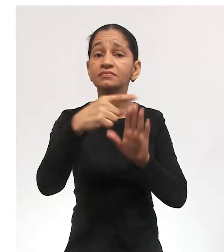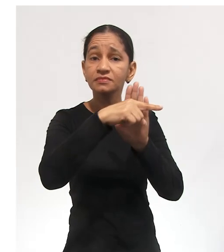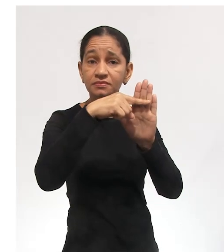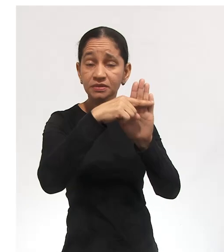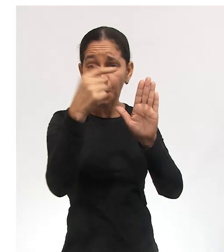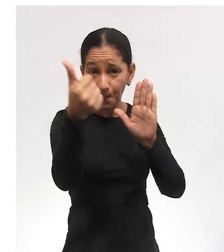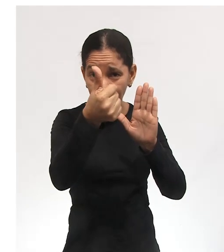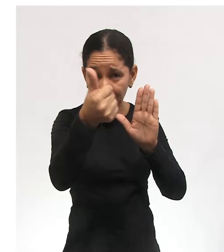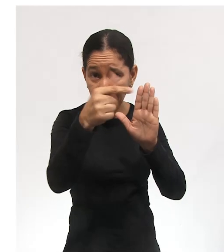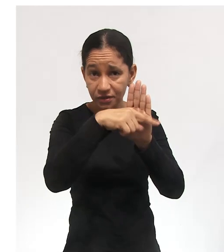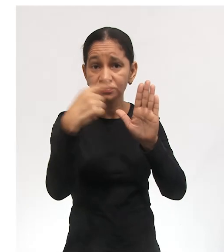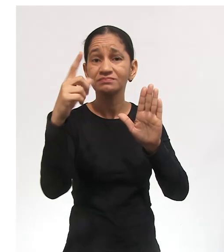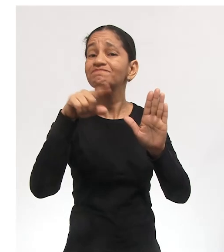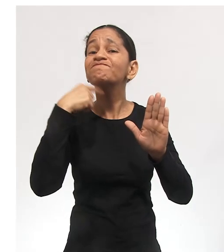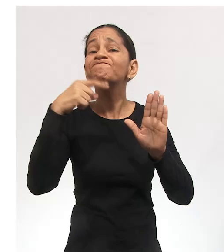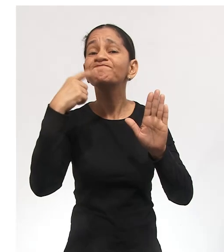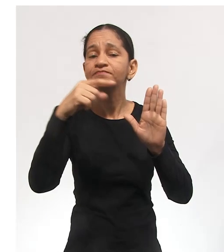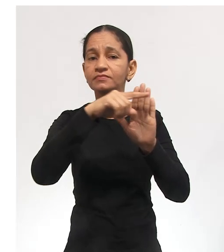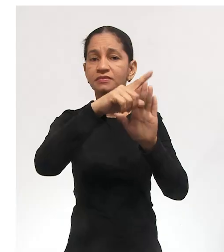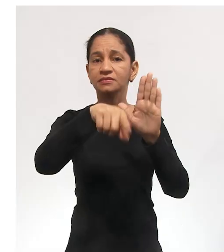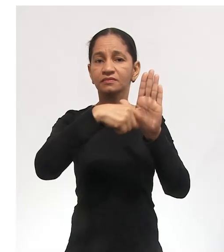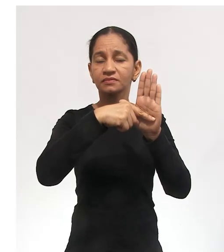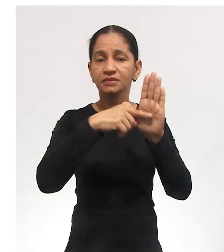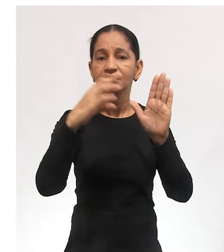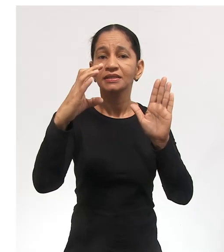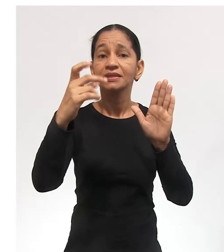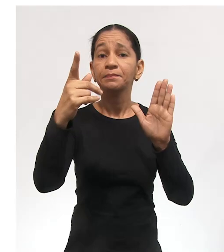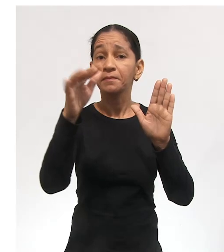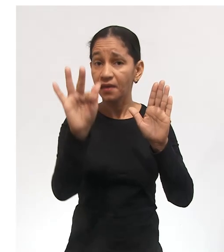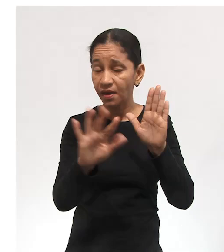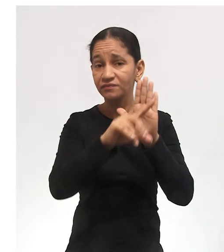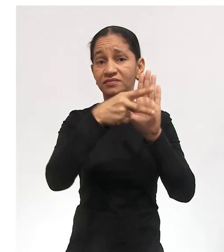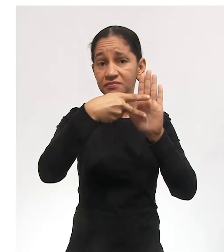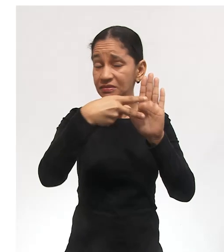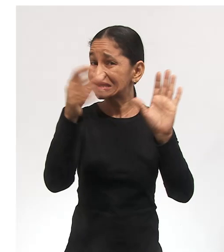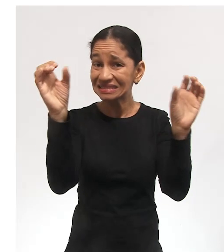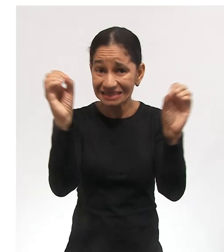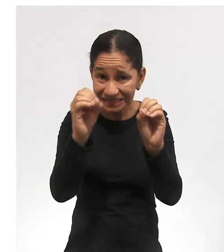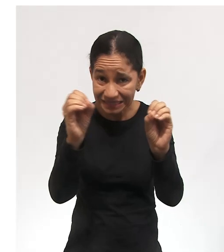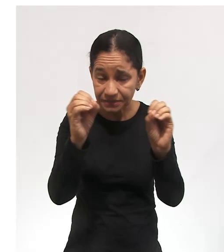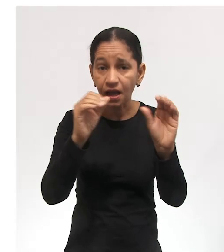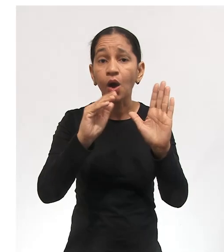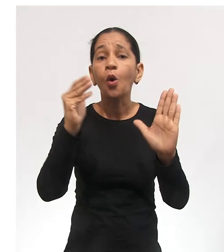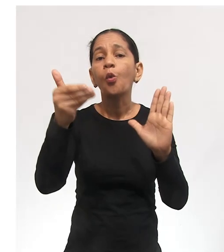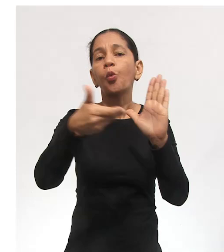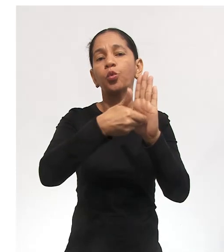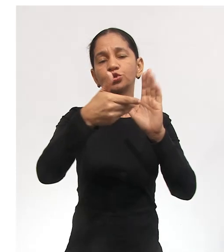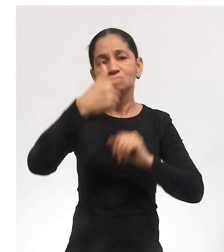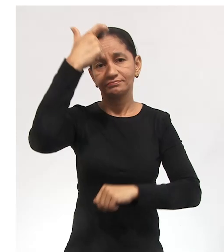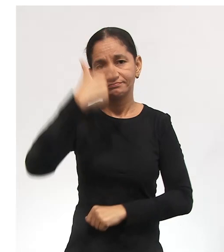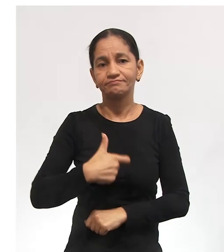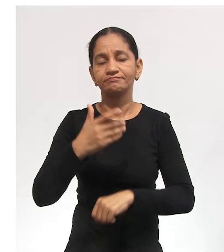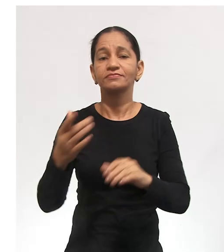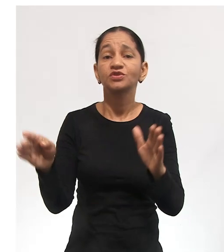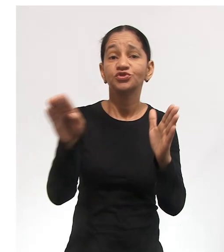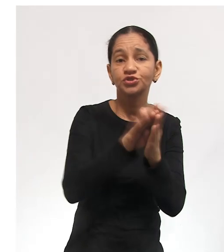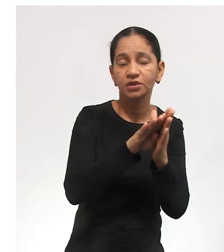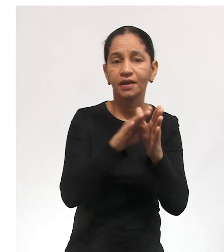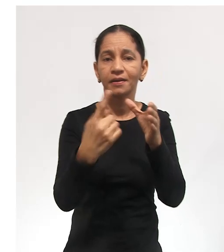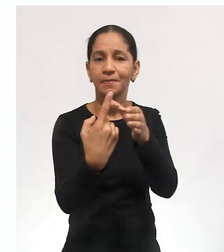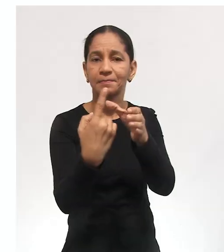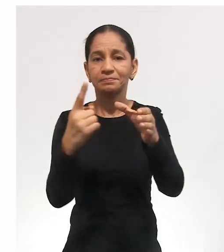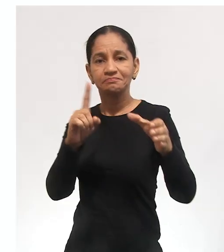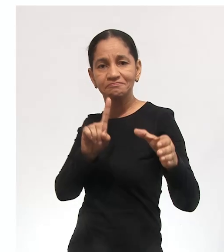no CNPJ, se não der certo no CPF dos sócios atuais, aí sim é que ele vai chegar até